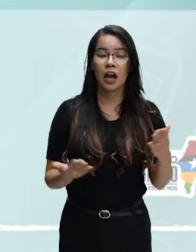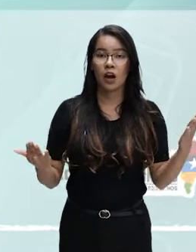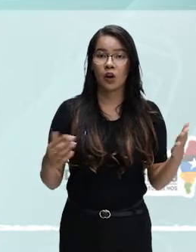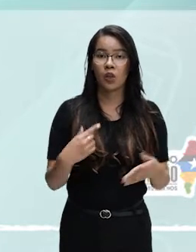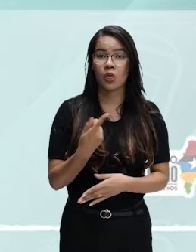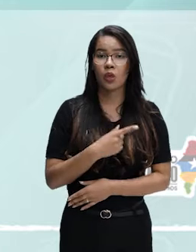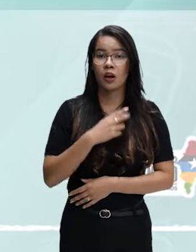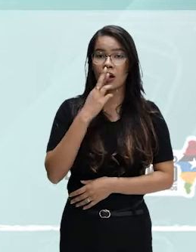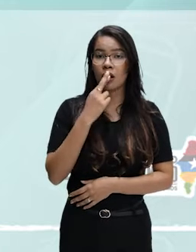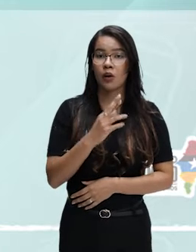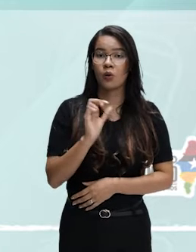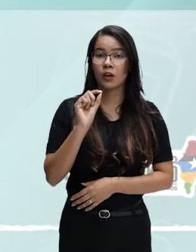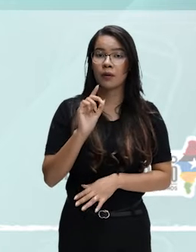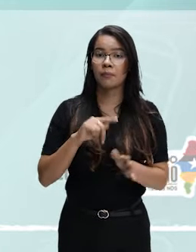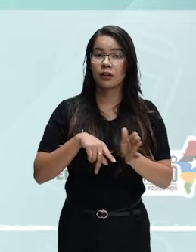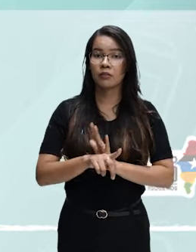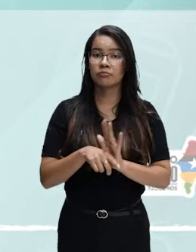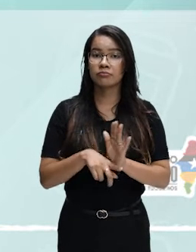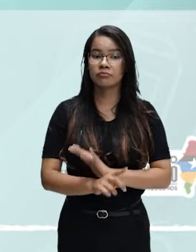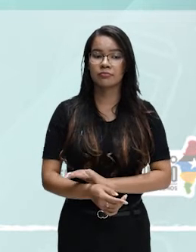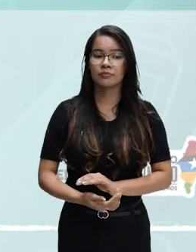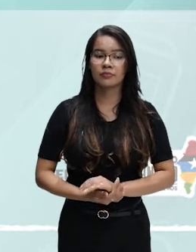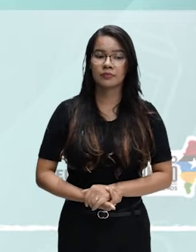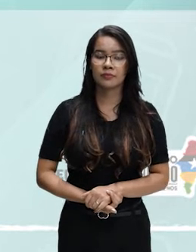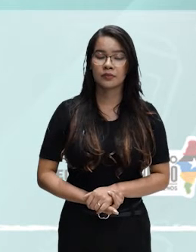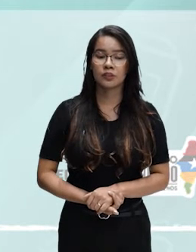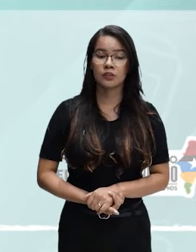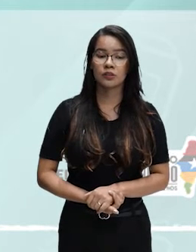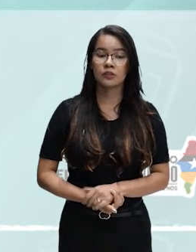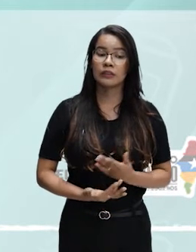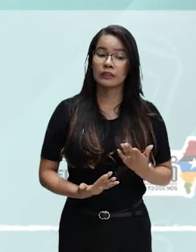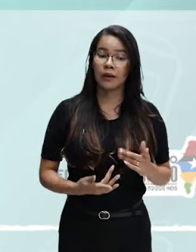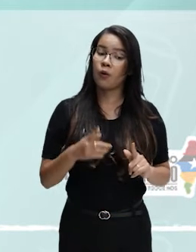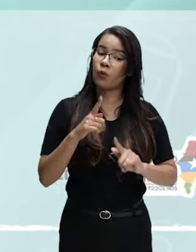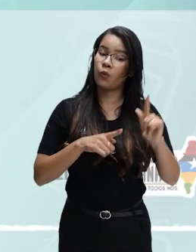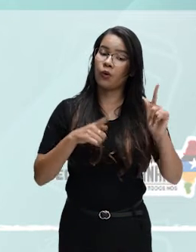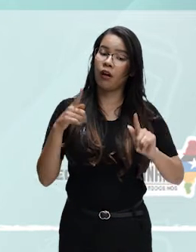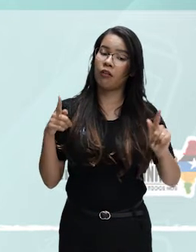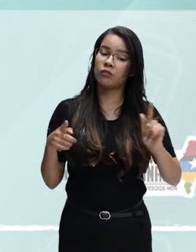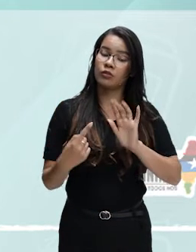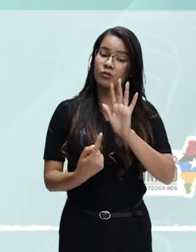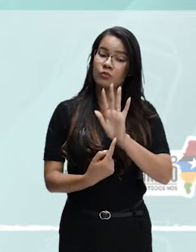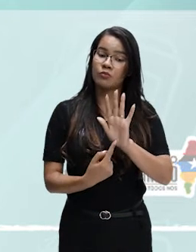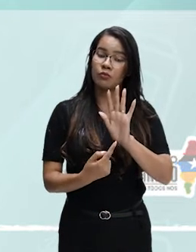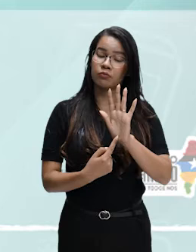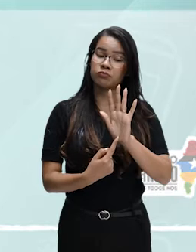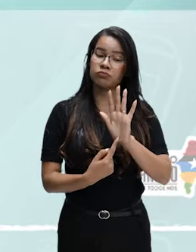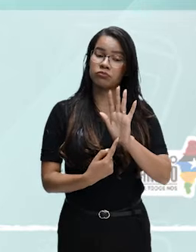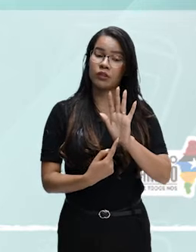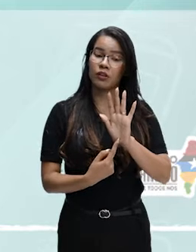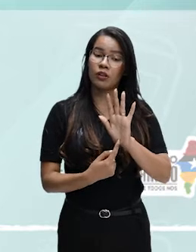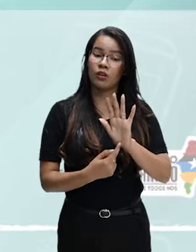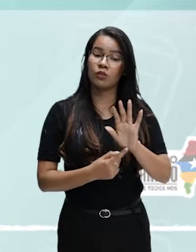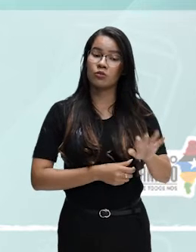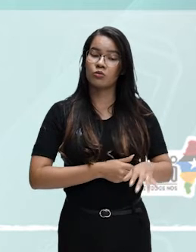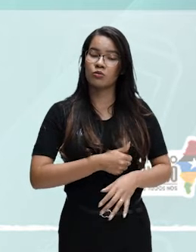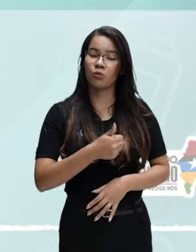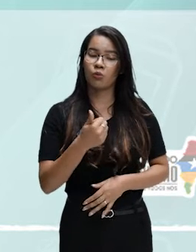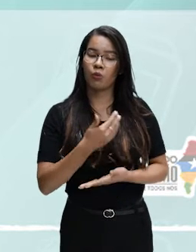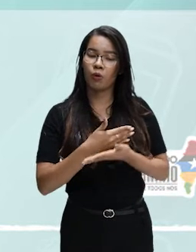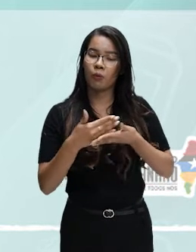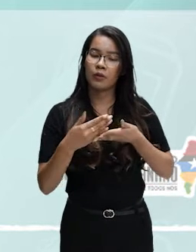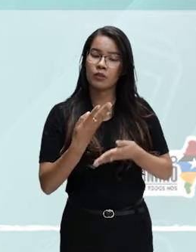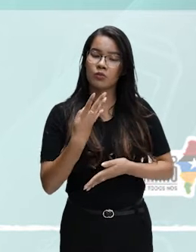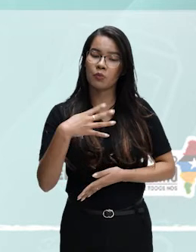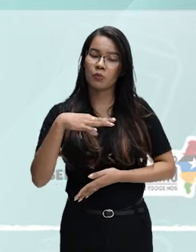vamos responder o que é que a questão está pedindo, né? De acordo com o gráfico, nos primeiros 40 anos,